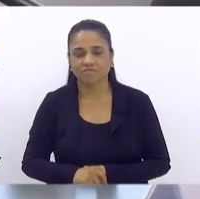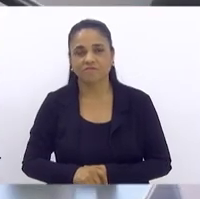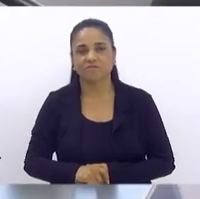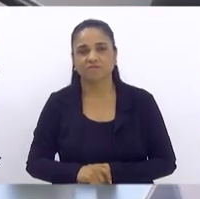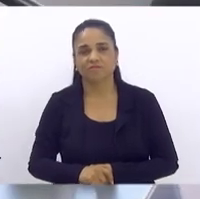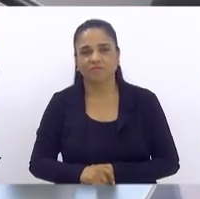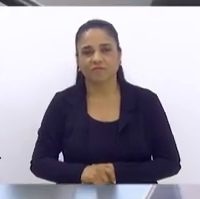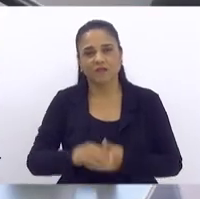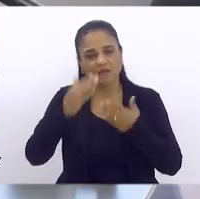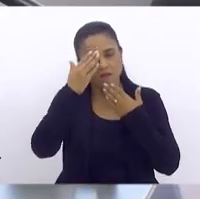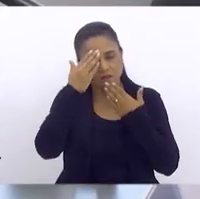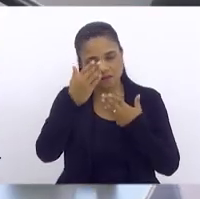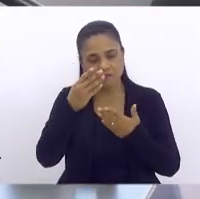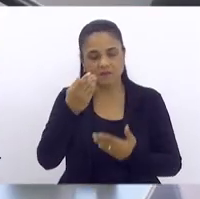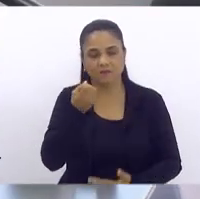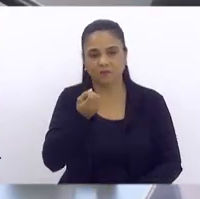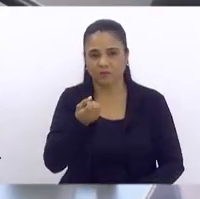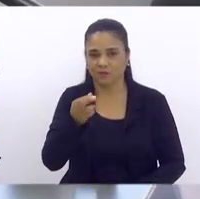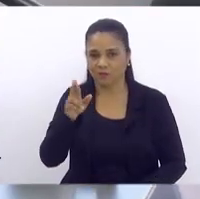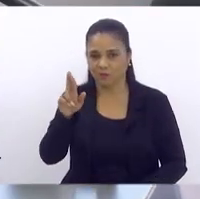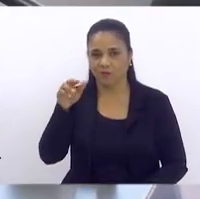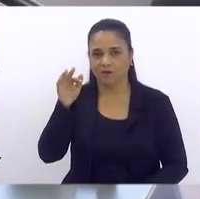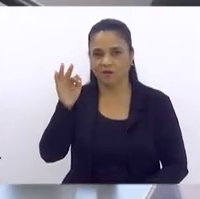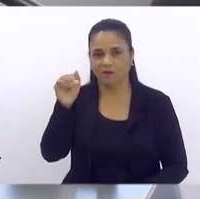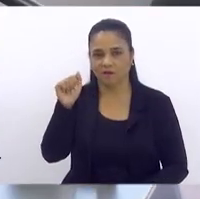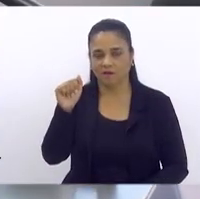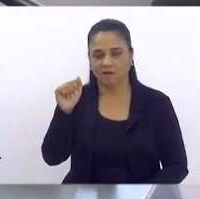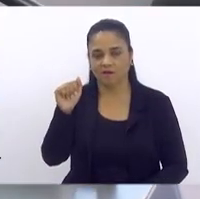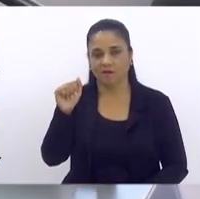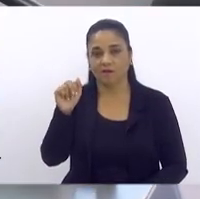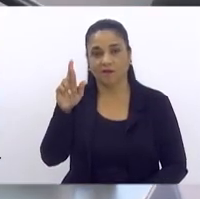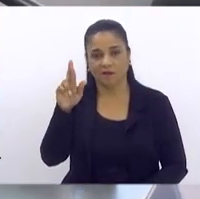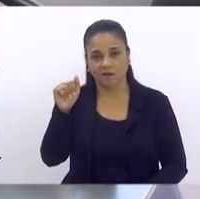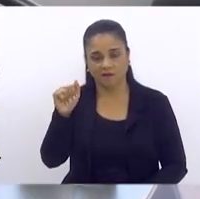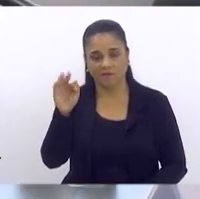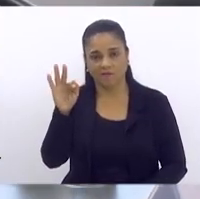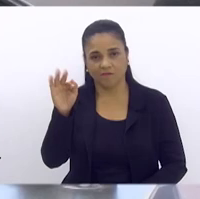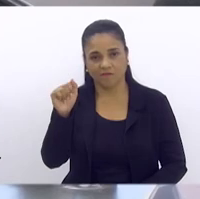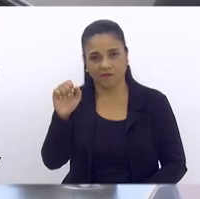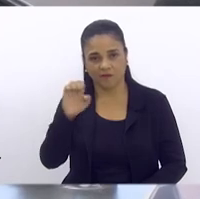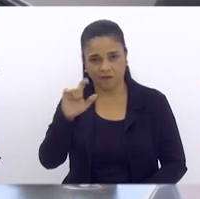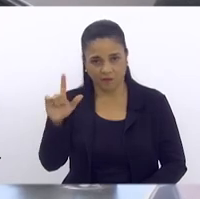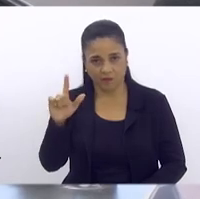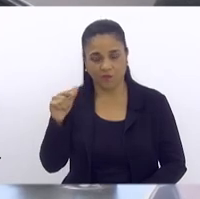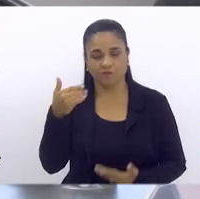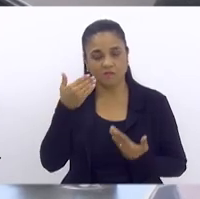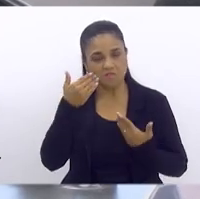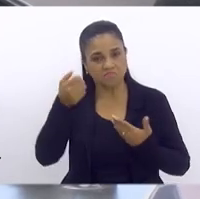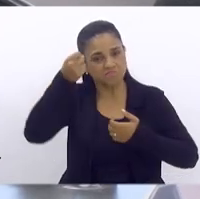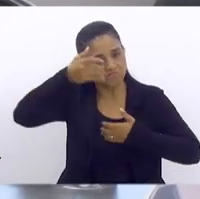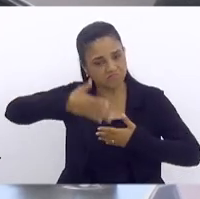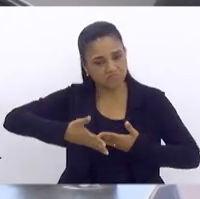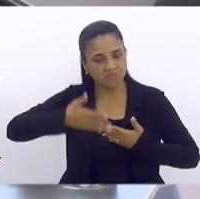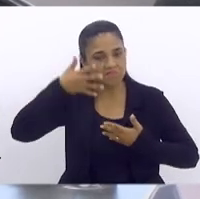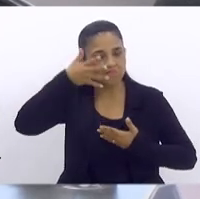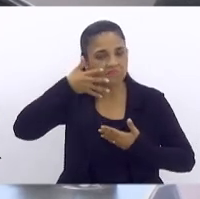Agradecer ao doutor Rafael pela sua exposição. E eu fiquei aqui muito